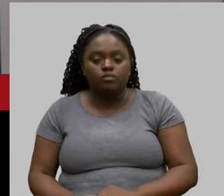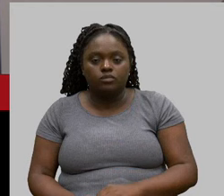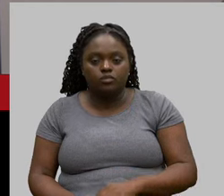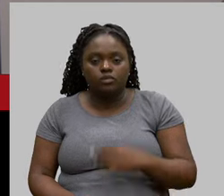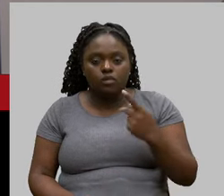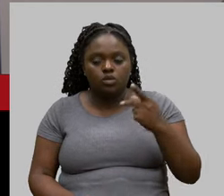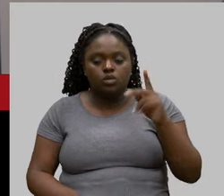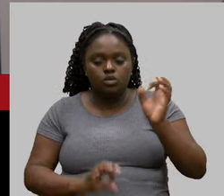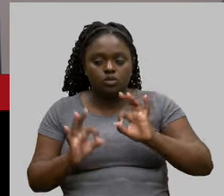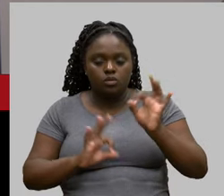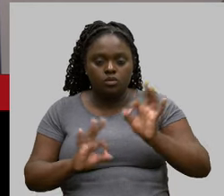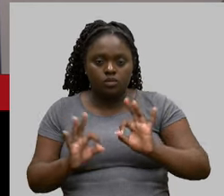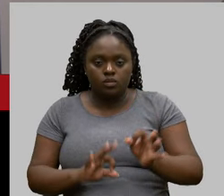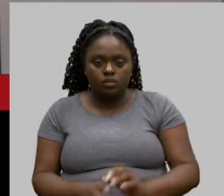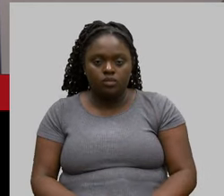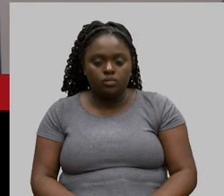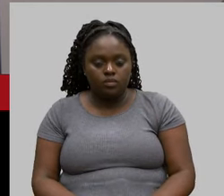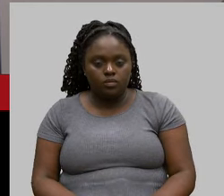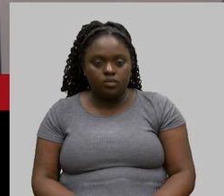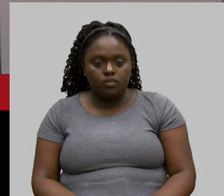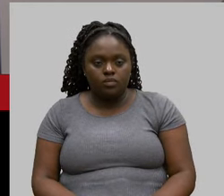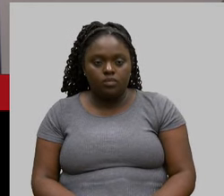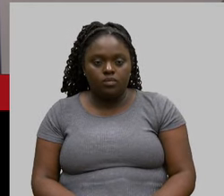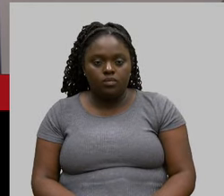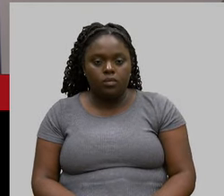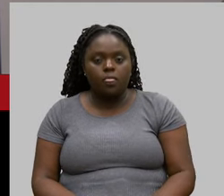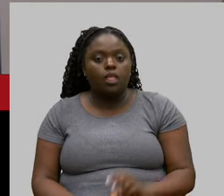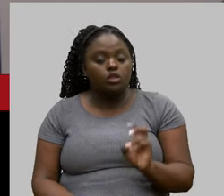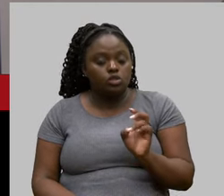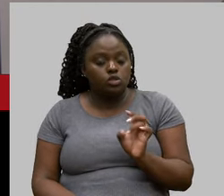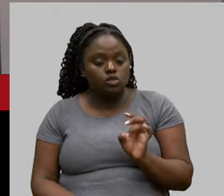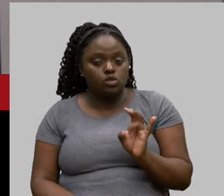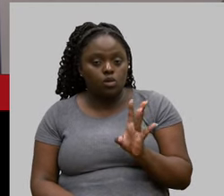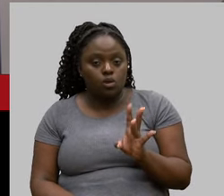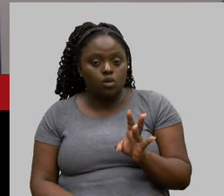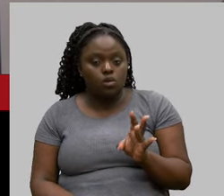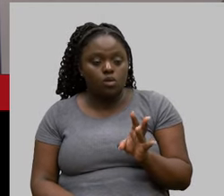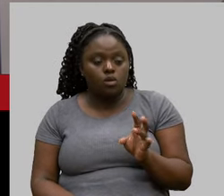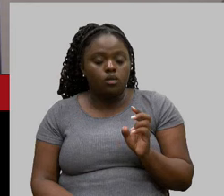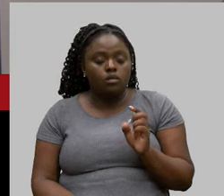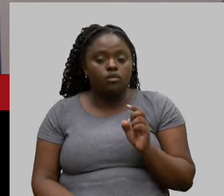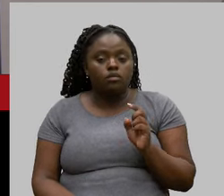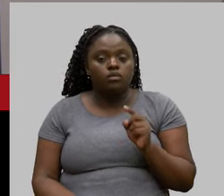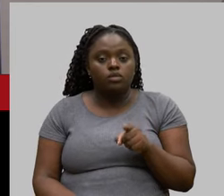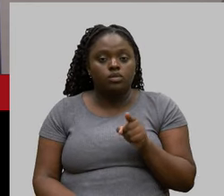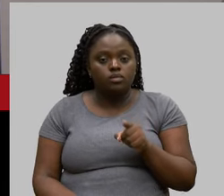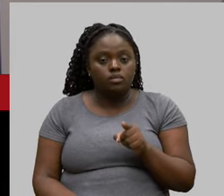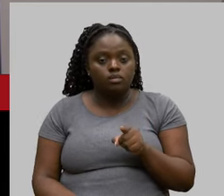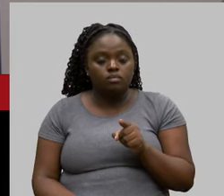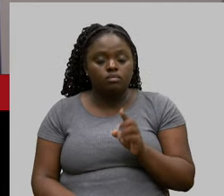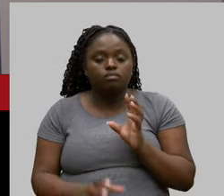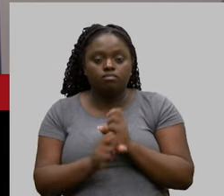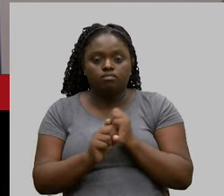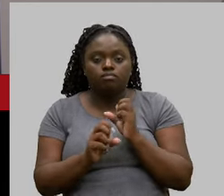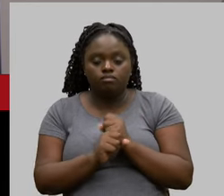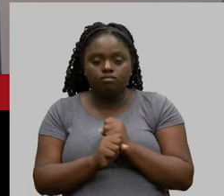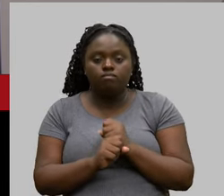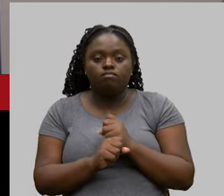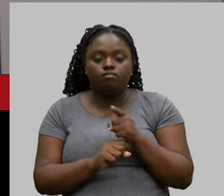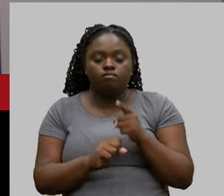plano só que o fato de você eh no cálculo atuarial você ter